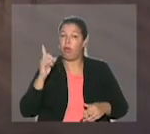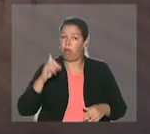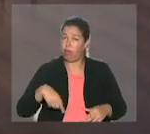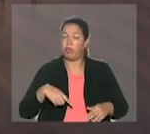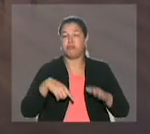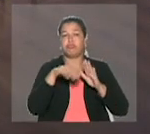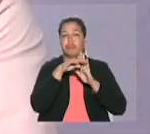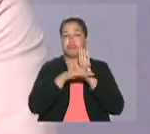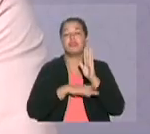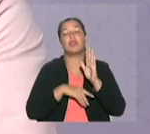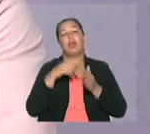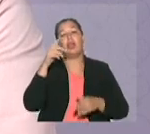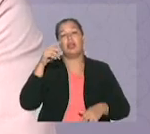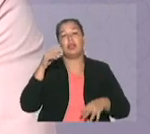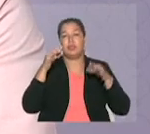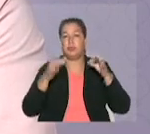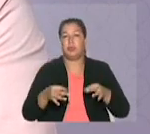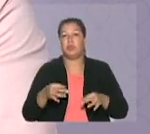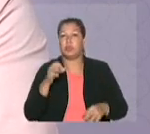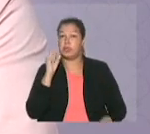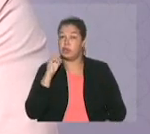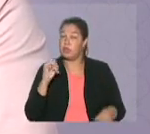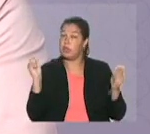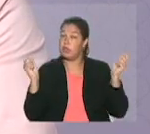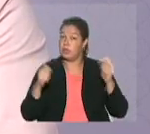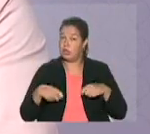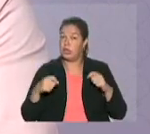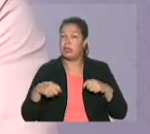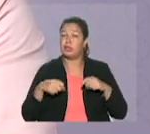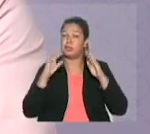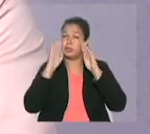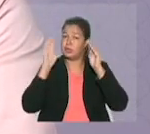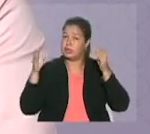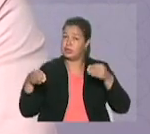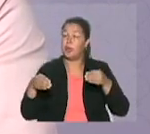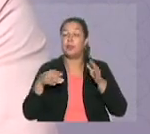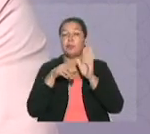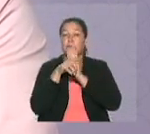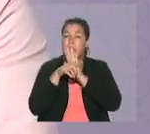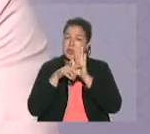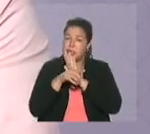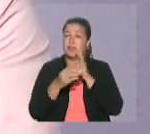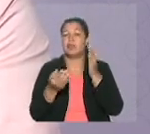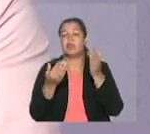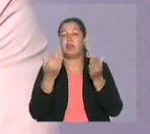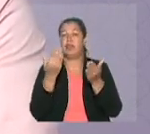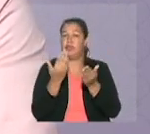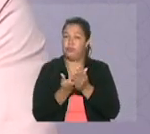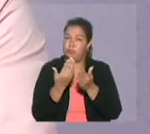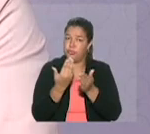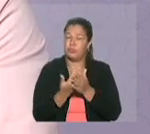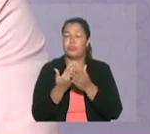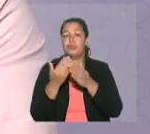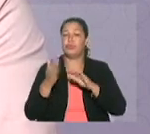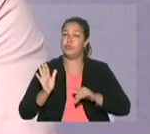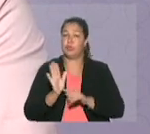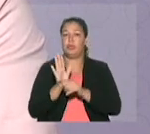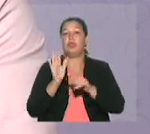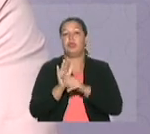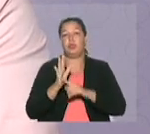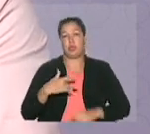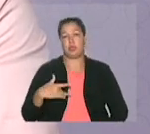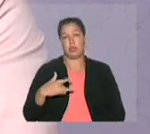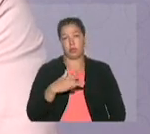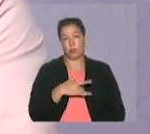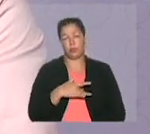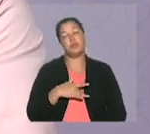afirmativa e que poderia ser implementada se levasse em consideração pesquisas que